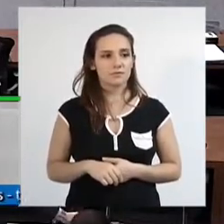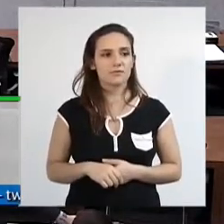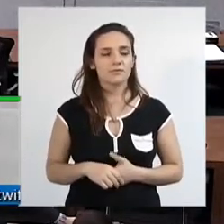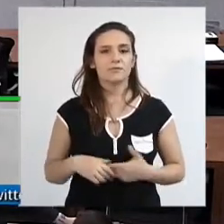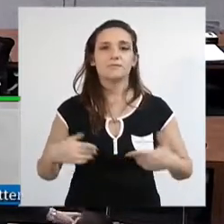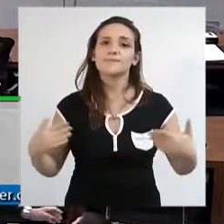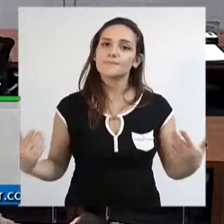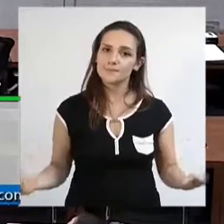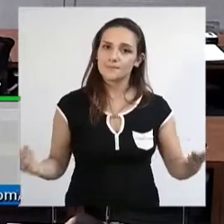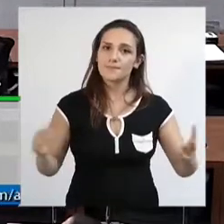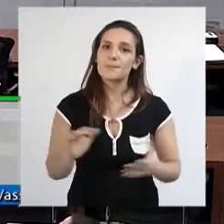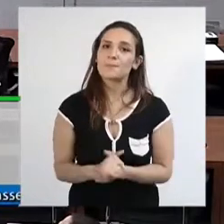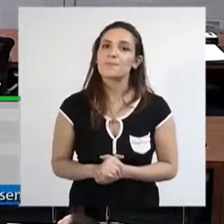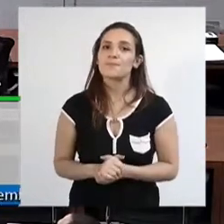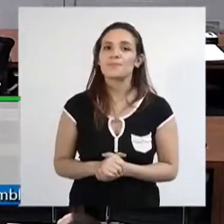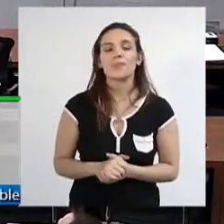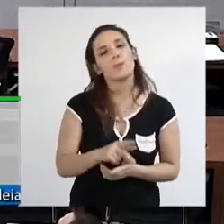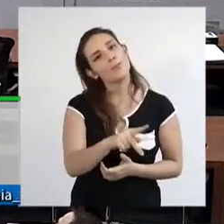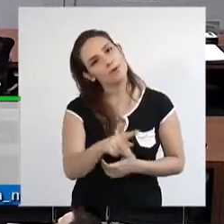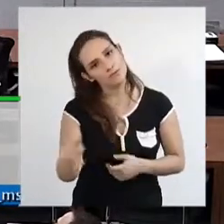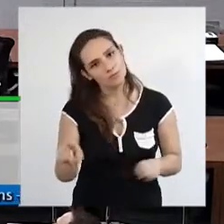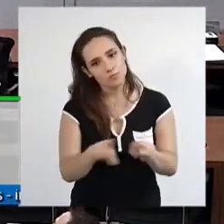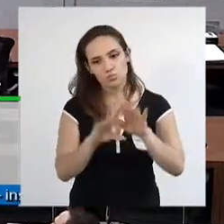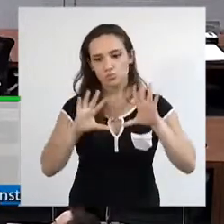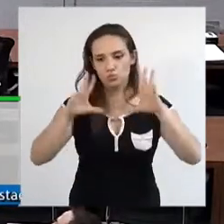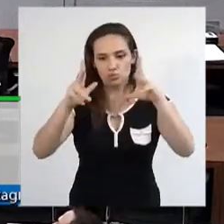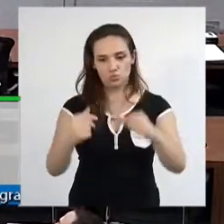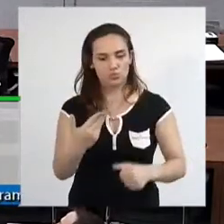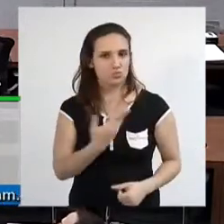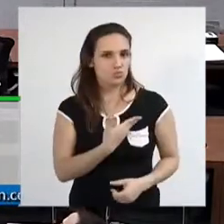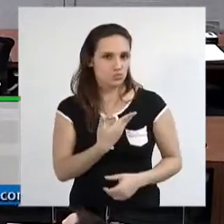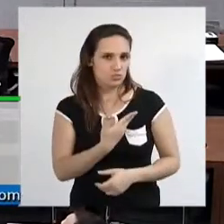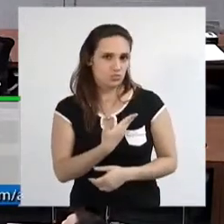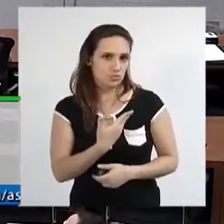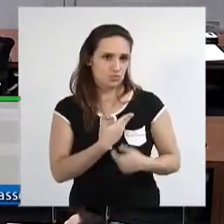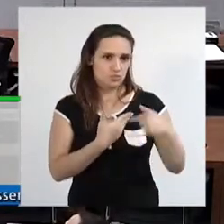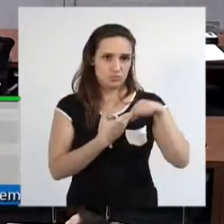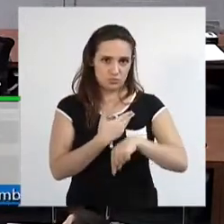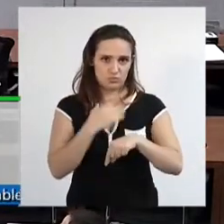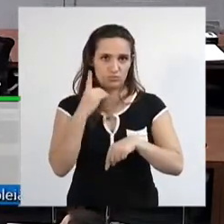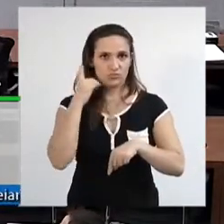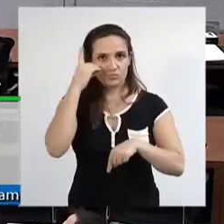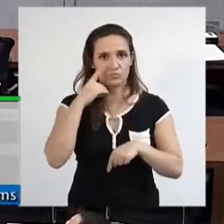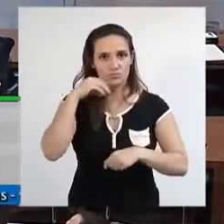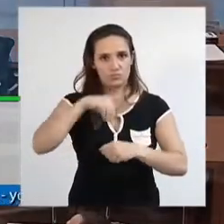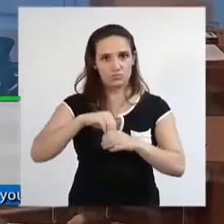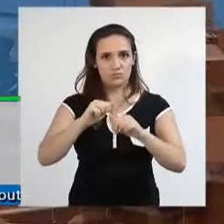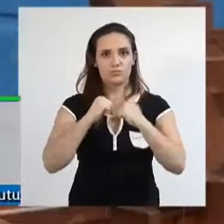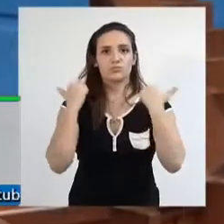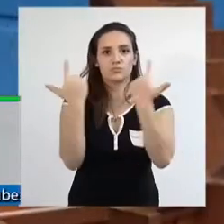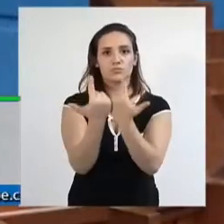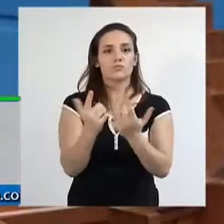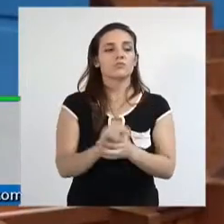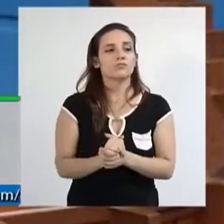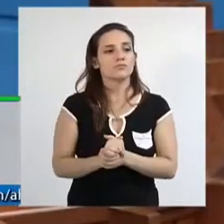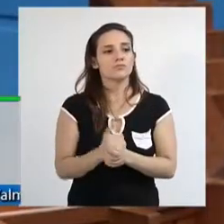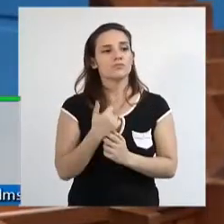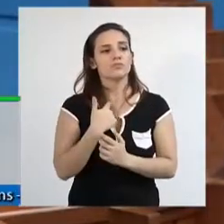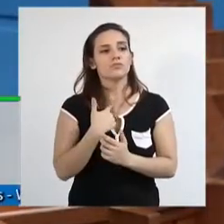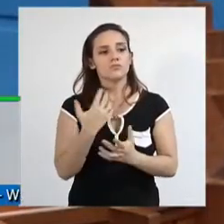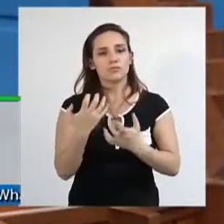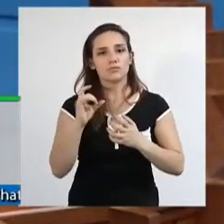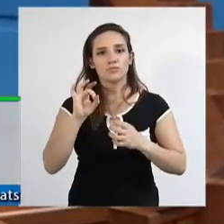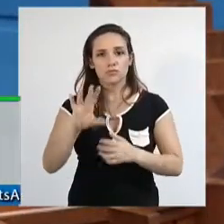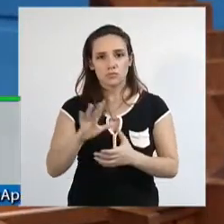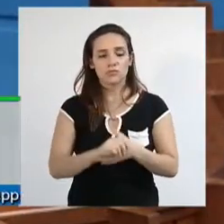Senhor presidente, demais colegas que integram esta Casa de Leis, apenas